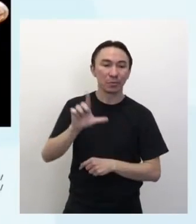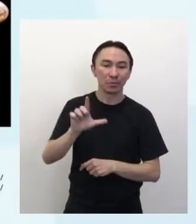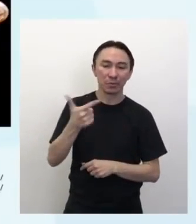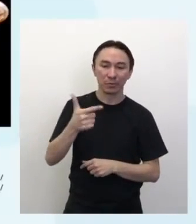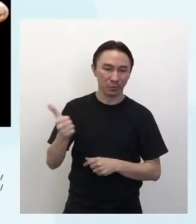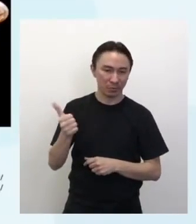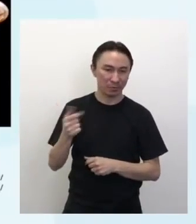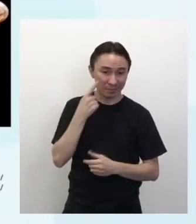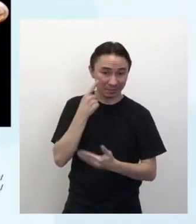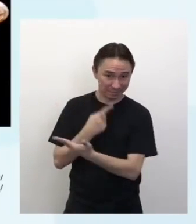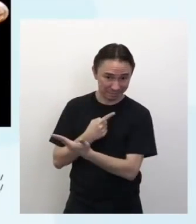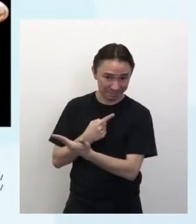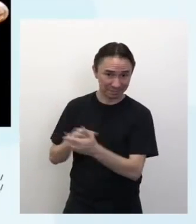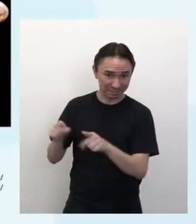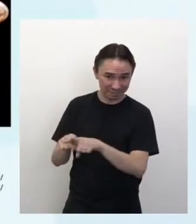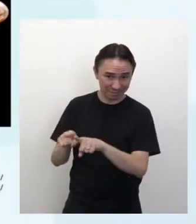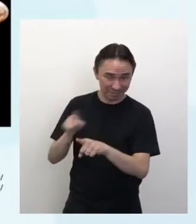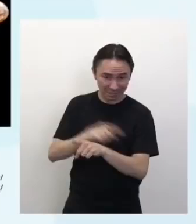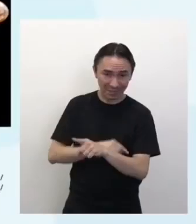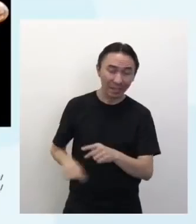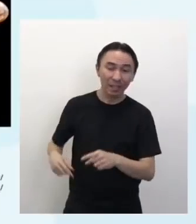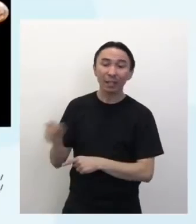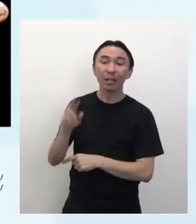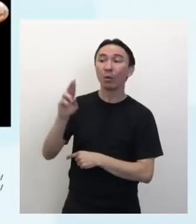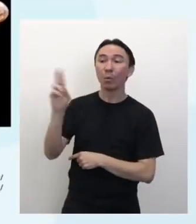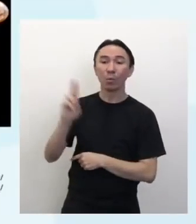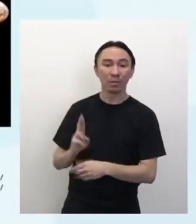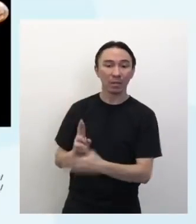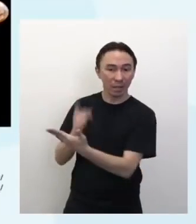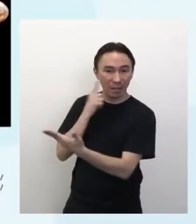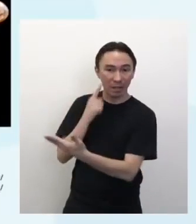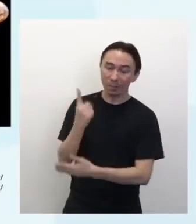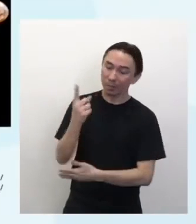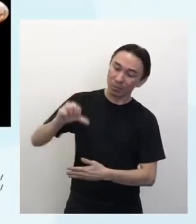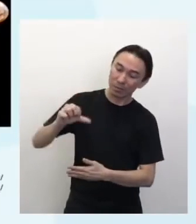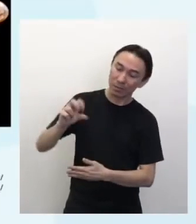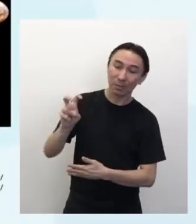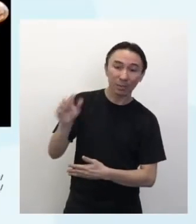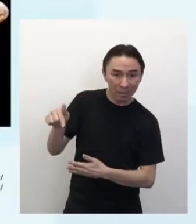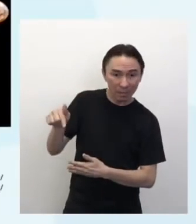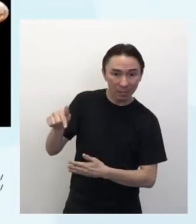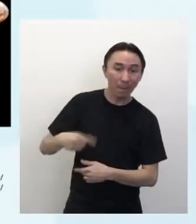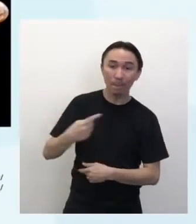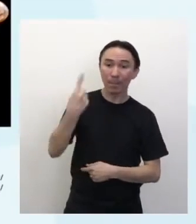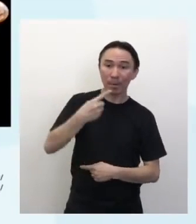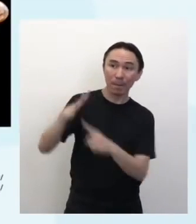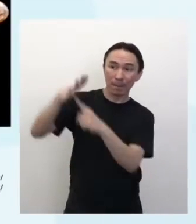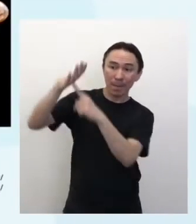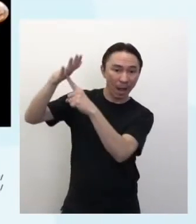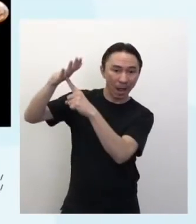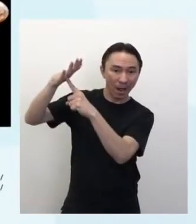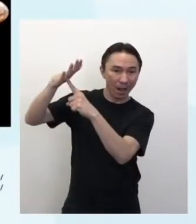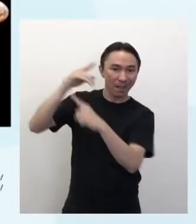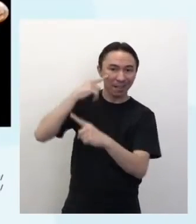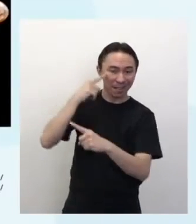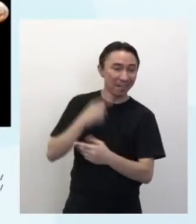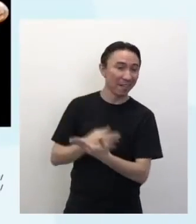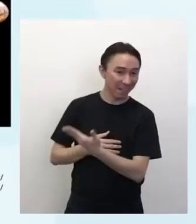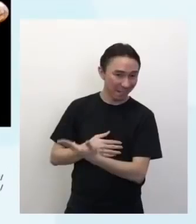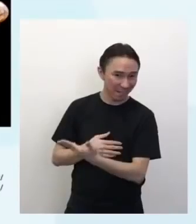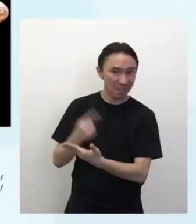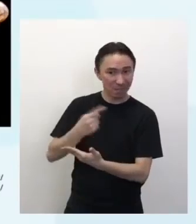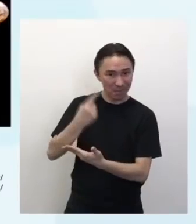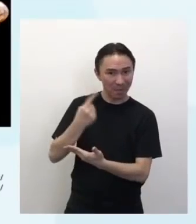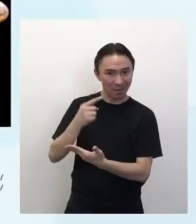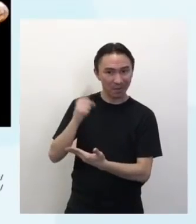Rússia, do primeiro satélite lançado em 1957 pela União Soviética, né, e do mundo, que é o Sputnik